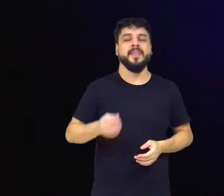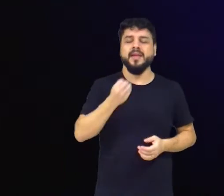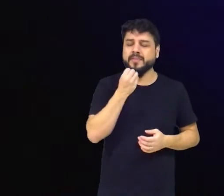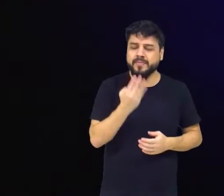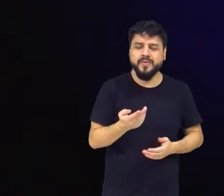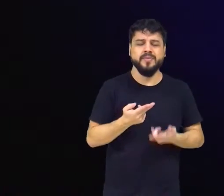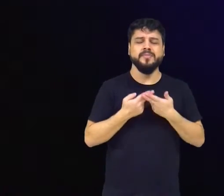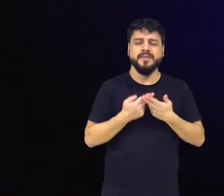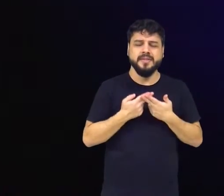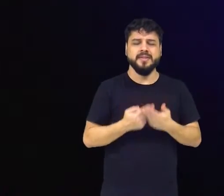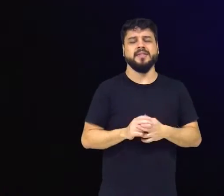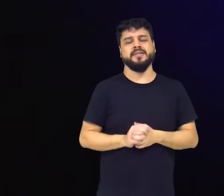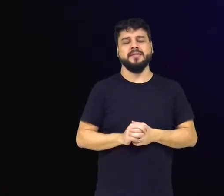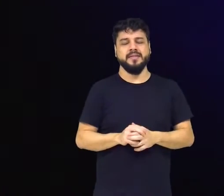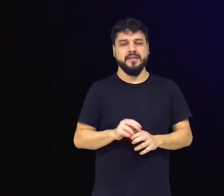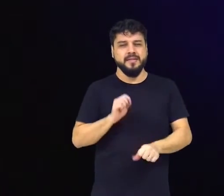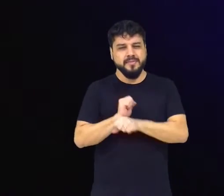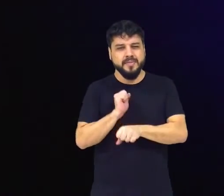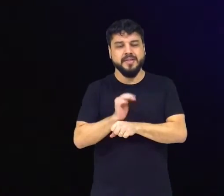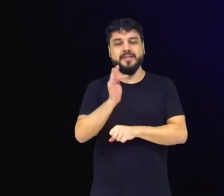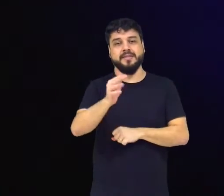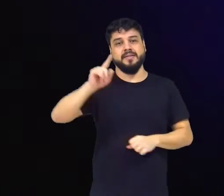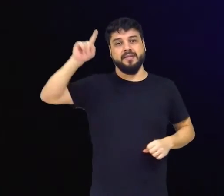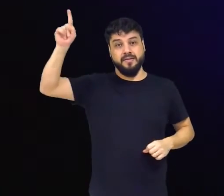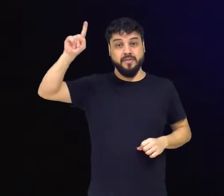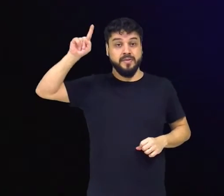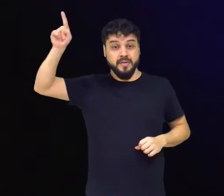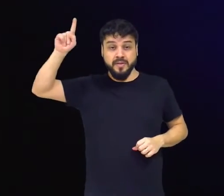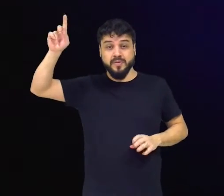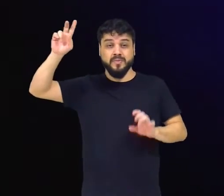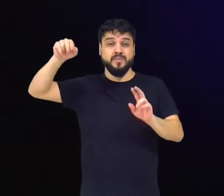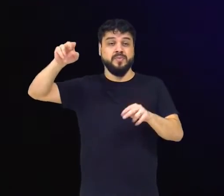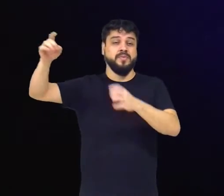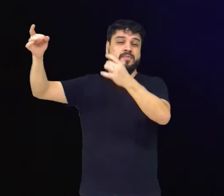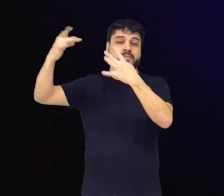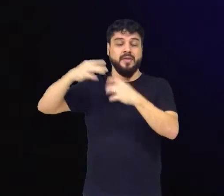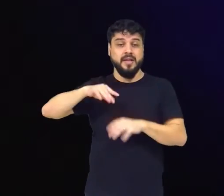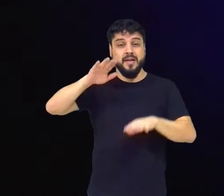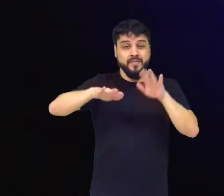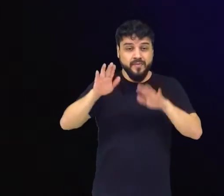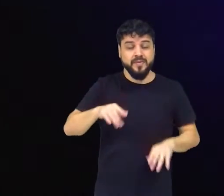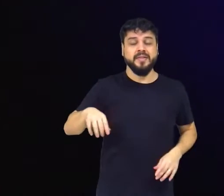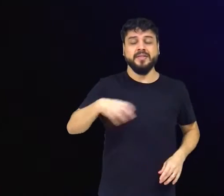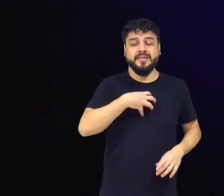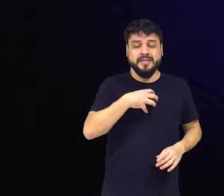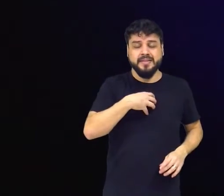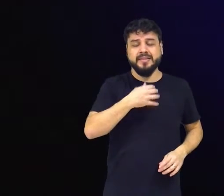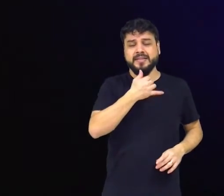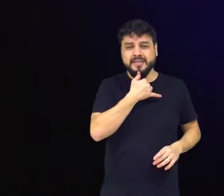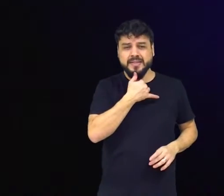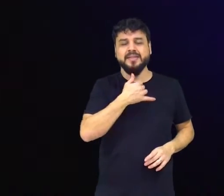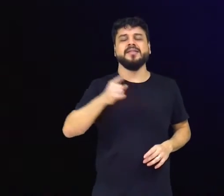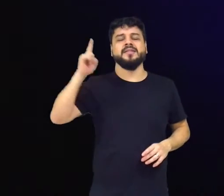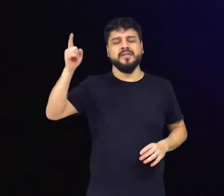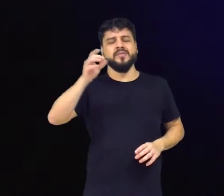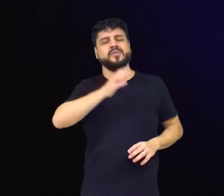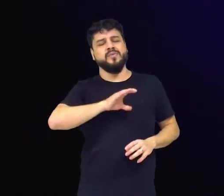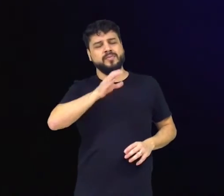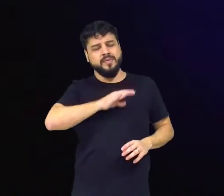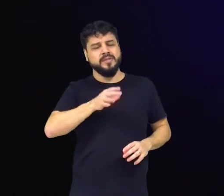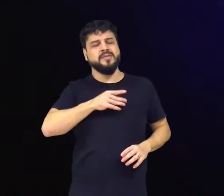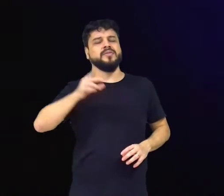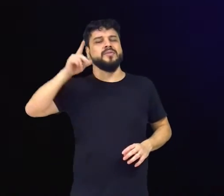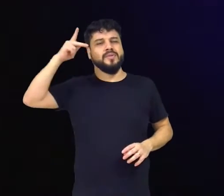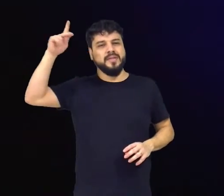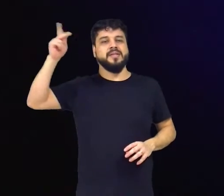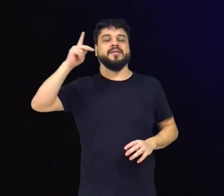Senhor não rejeitará para sempre. Pois ainda que entristeça alguém, usará de compaixão segundo a grandeza das suas